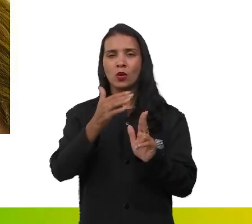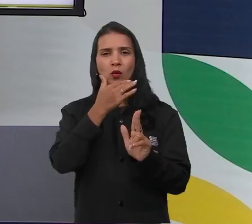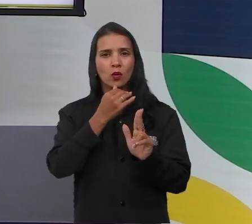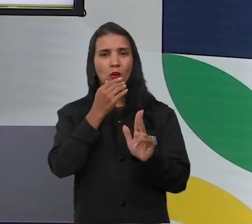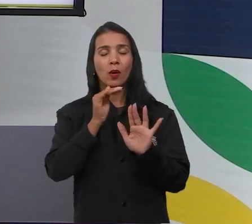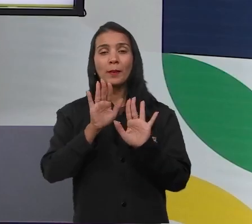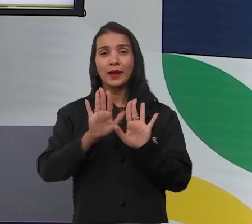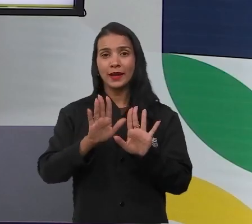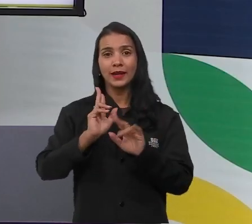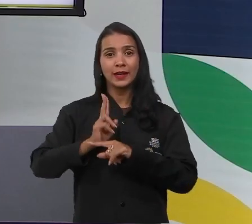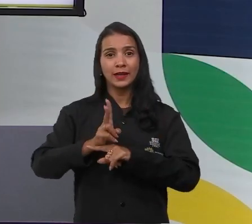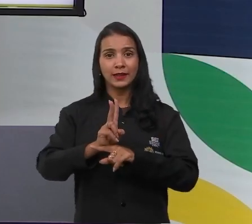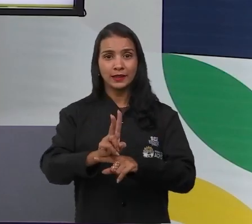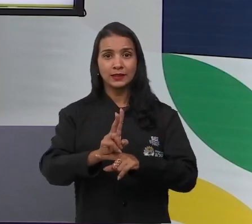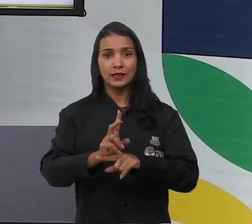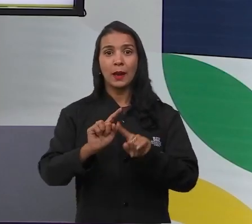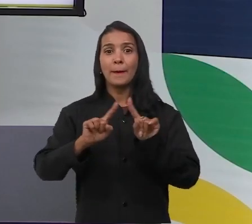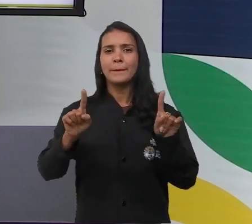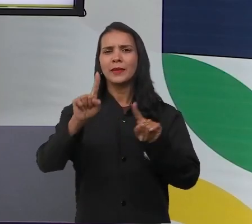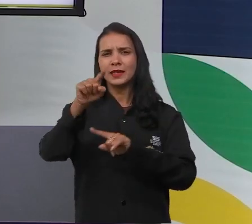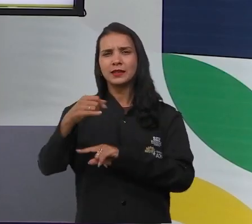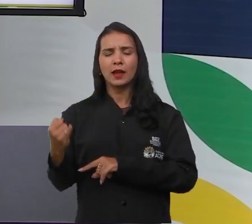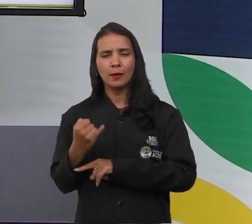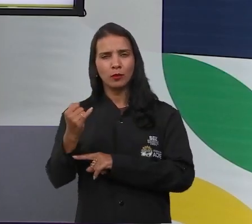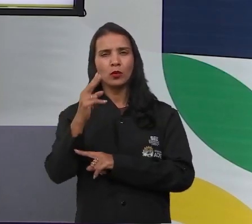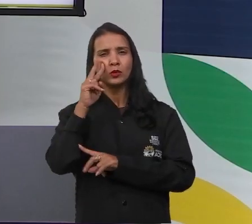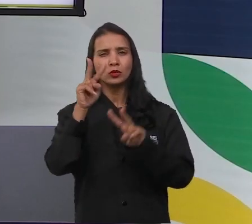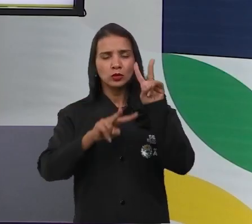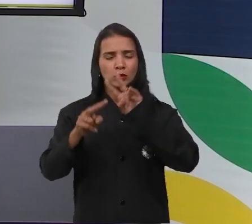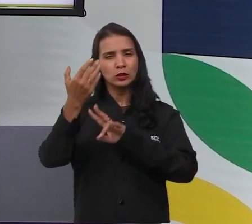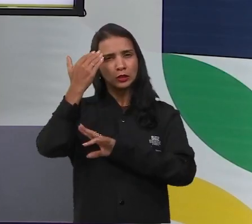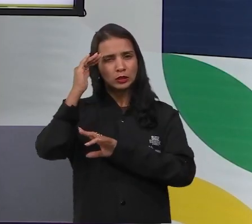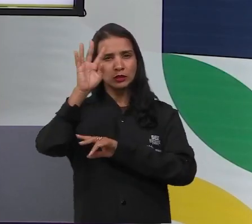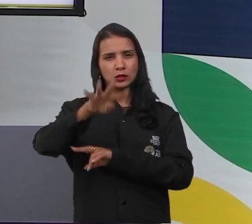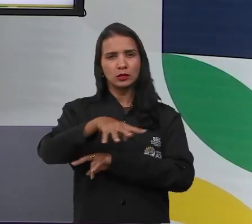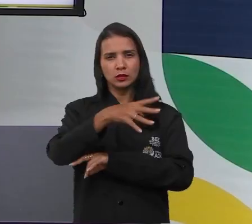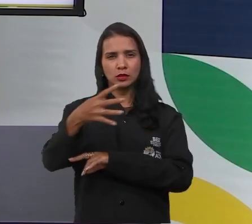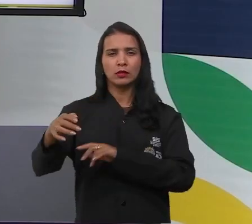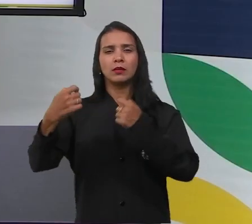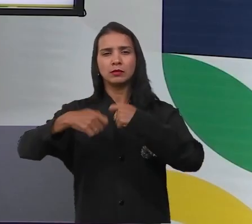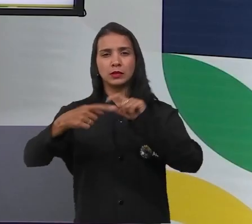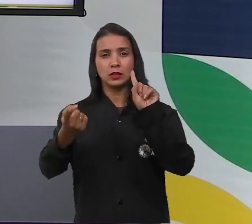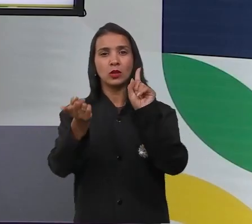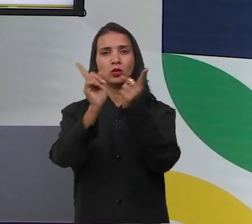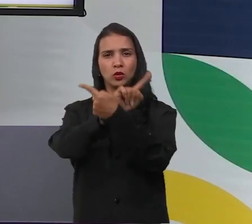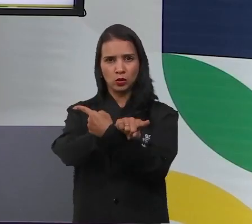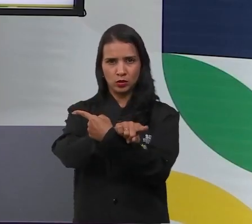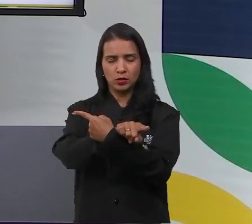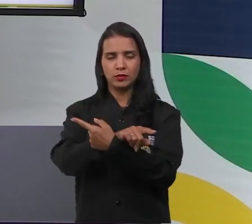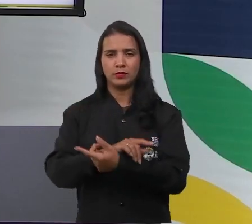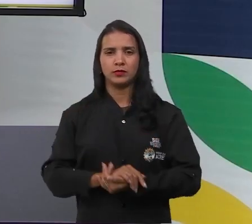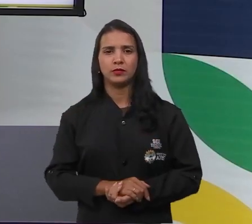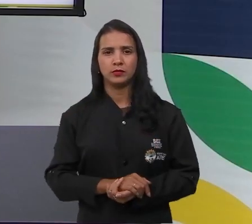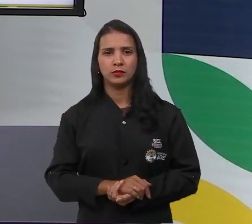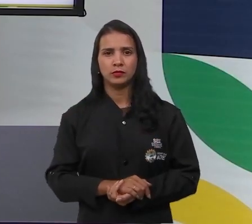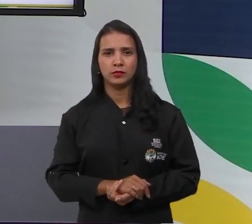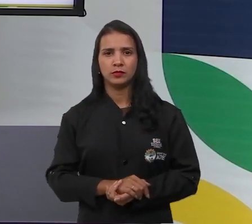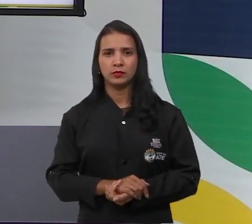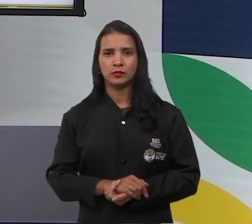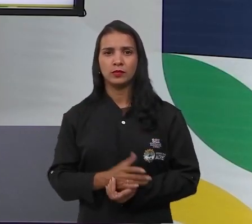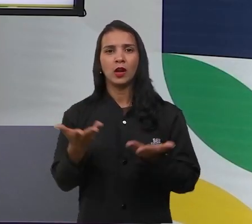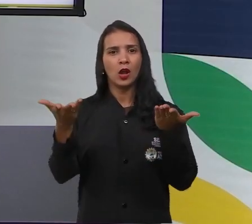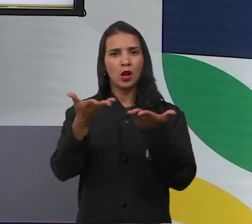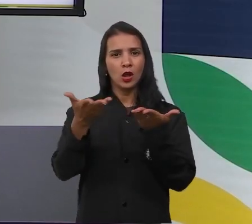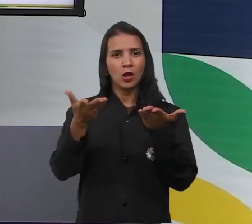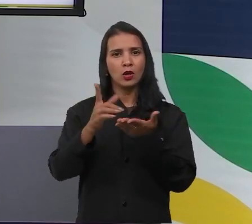estar entendendo esse quadro, tá? Mas é confuso, mas é assim mesmo. Troca, inverte nessas questões, tá? Então, com isso, a gente vai